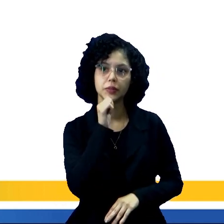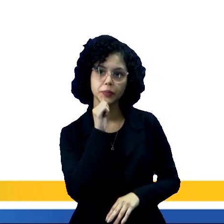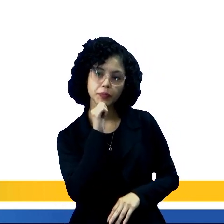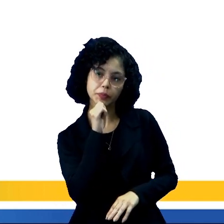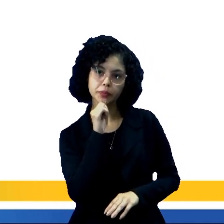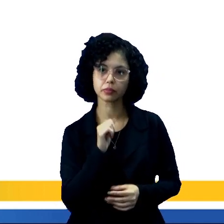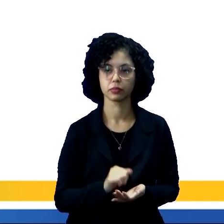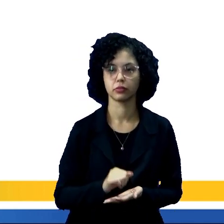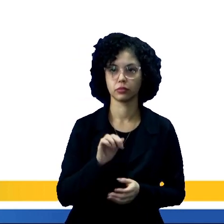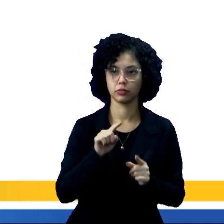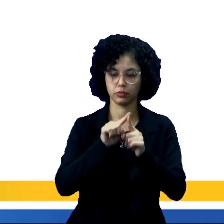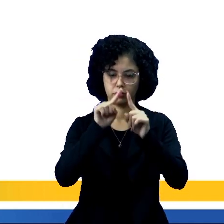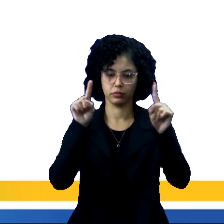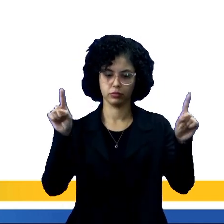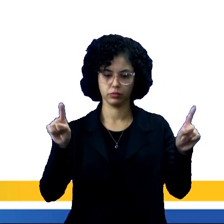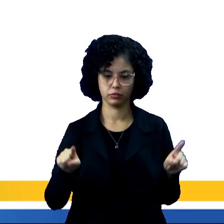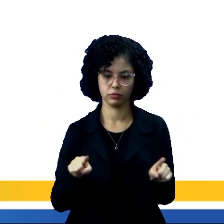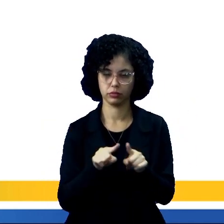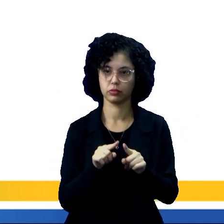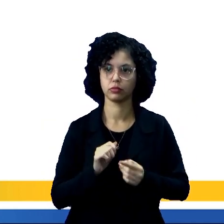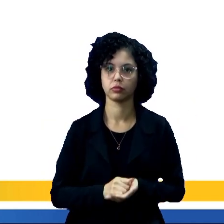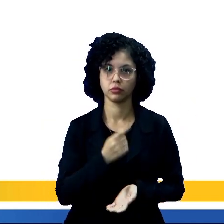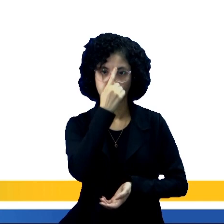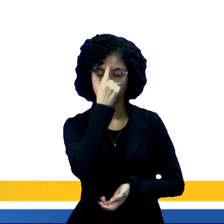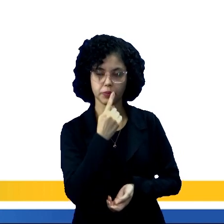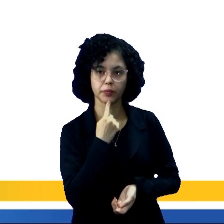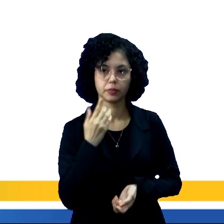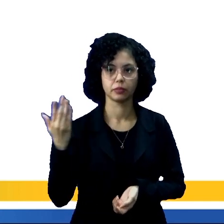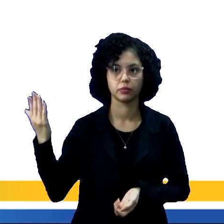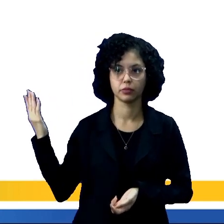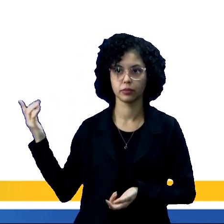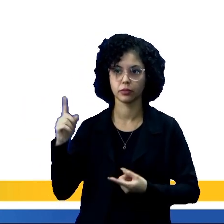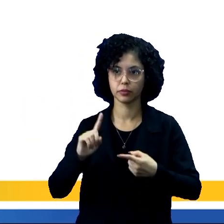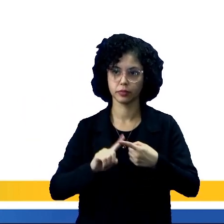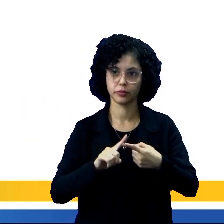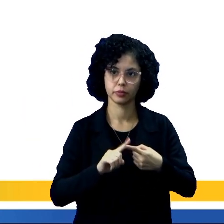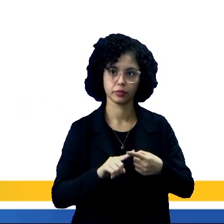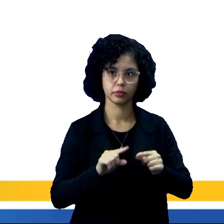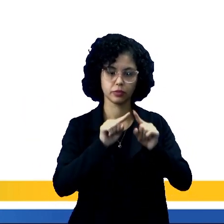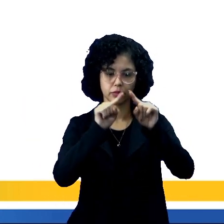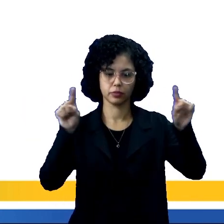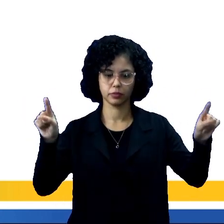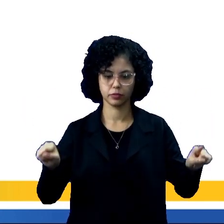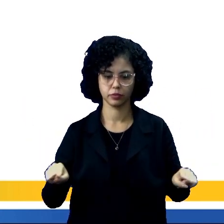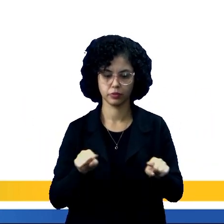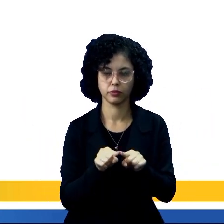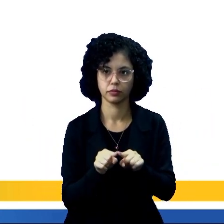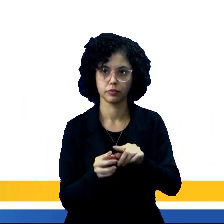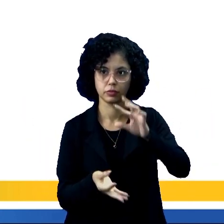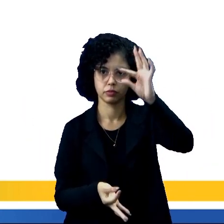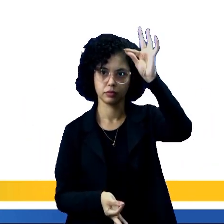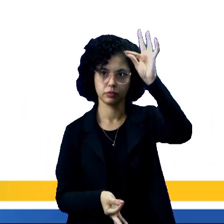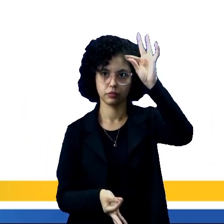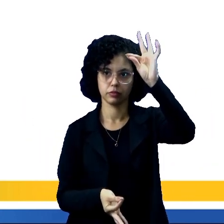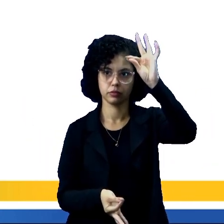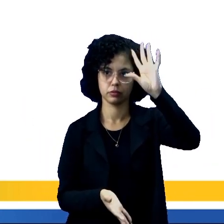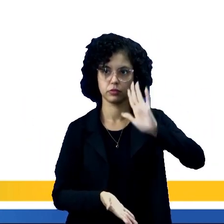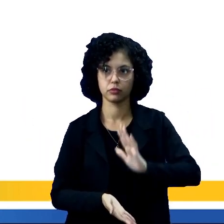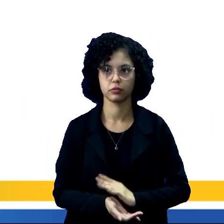ali um retângulo, certo? Então observe que na primeira figura, eu tenho aí um retângulo e um eixo